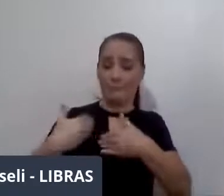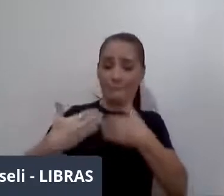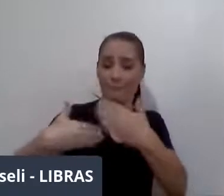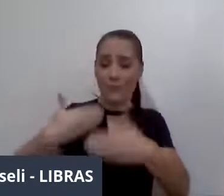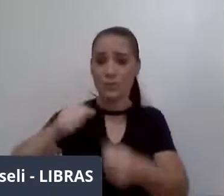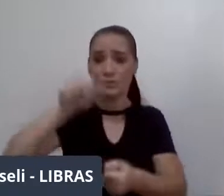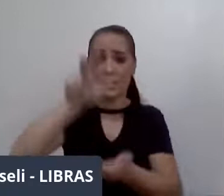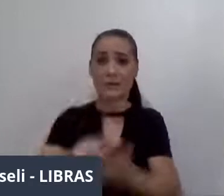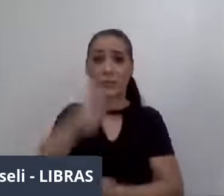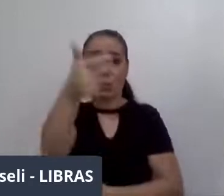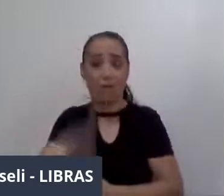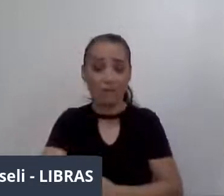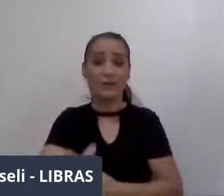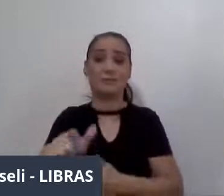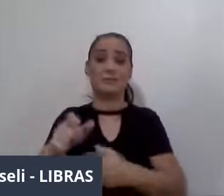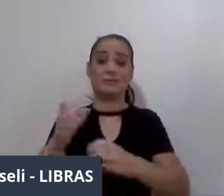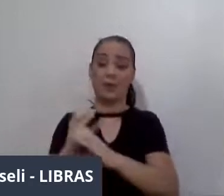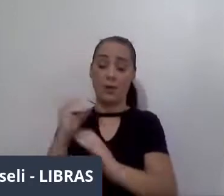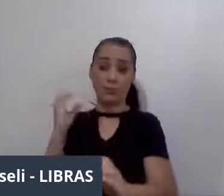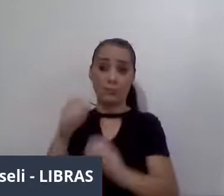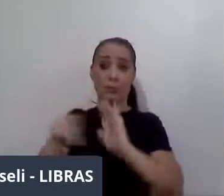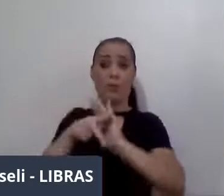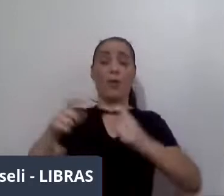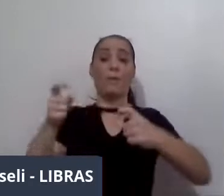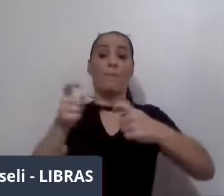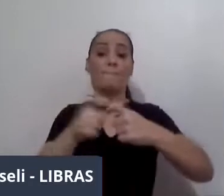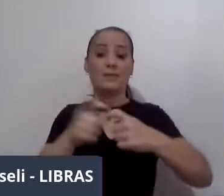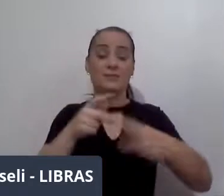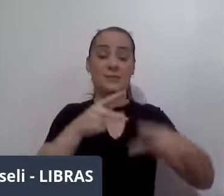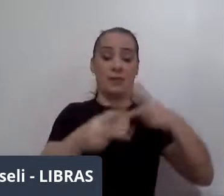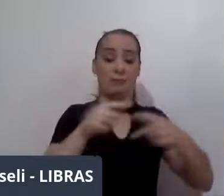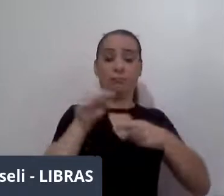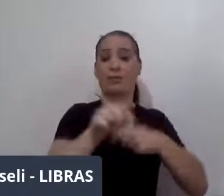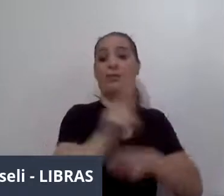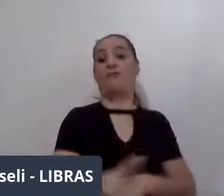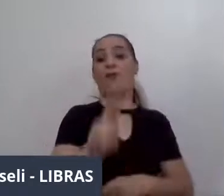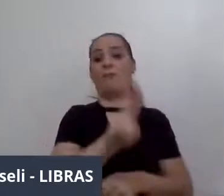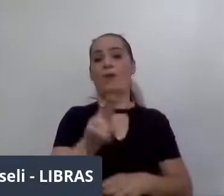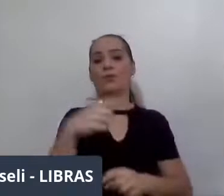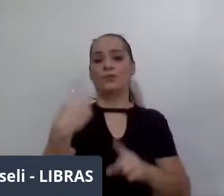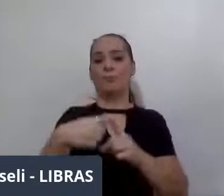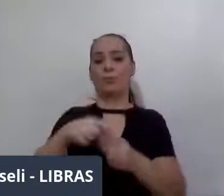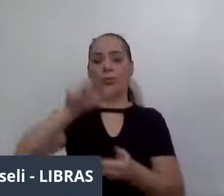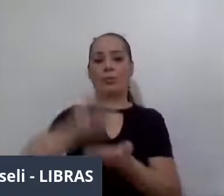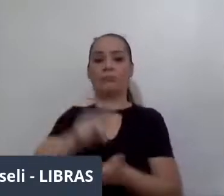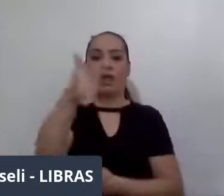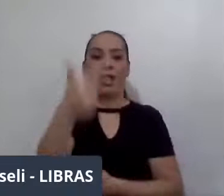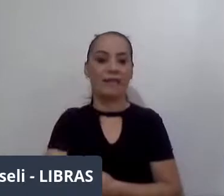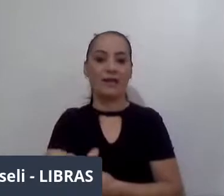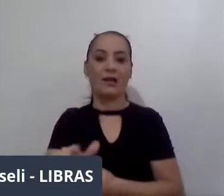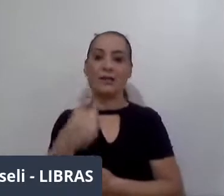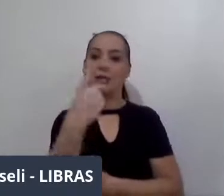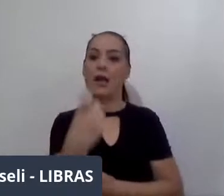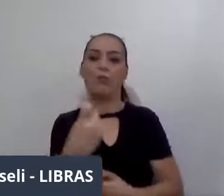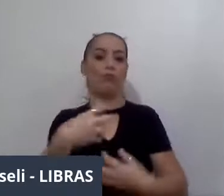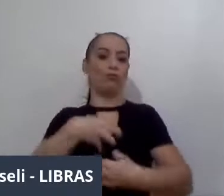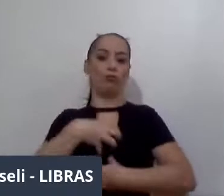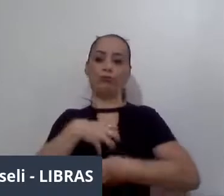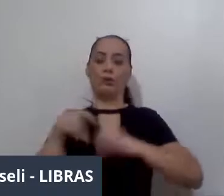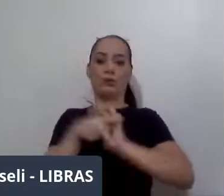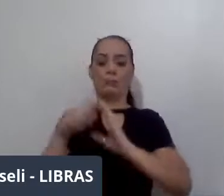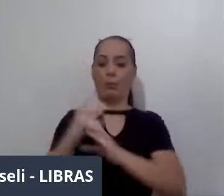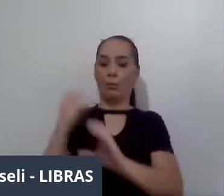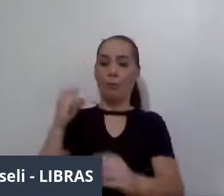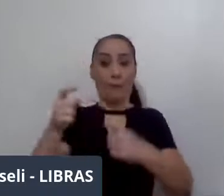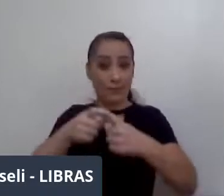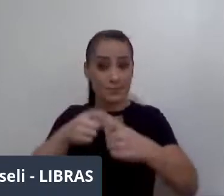de diploma de medicina pela plataforma Carolina Bori, porque o Revalida não é a única maneira de revalidar o diploma de medicina, também é